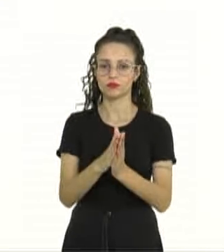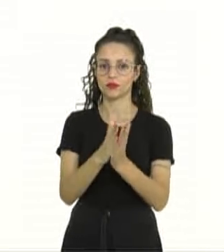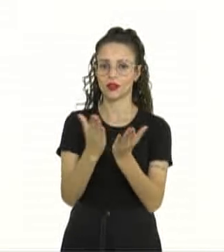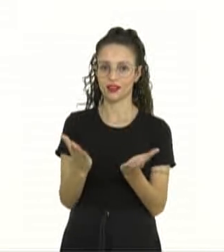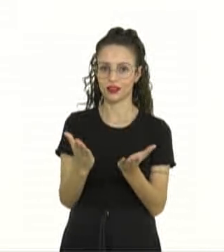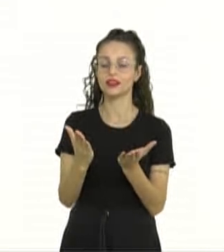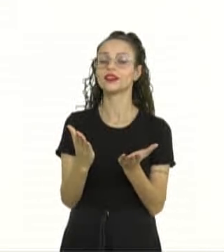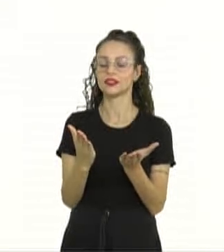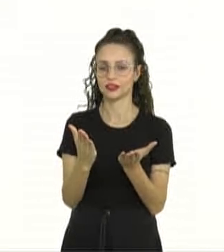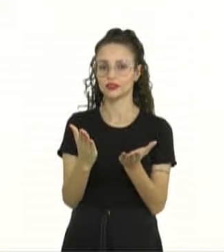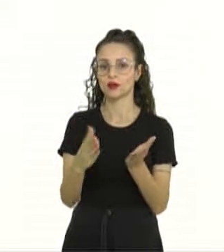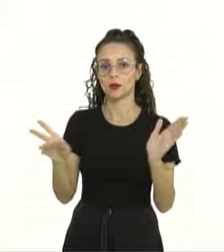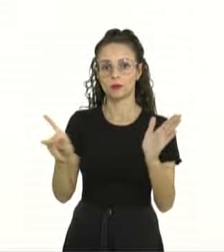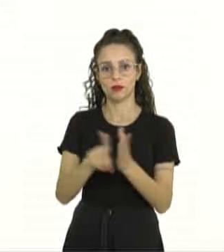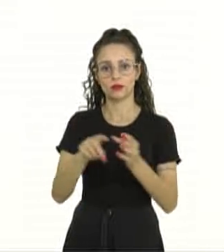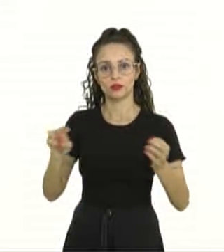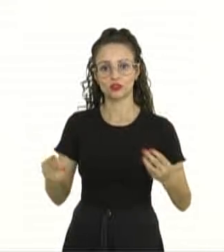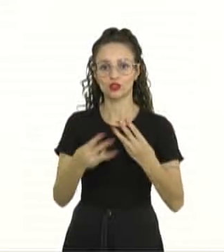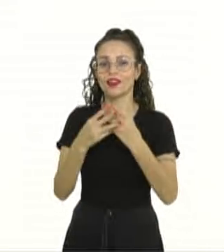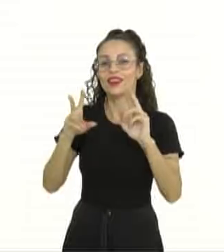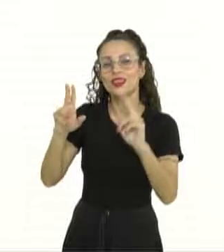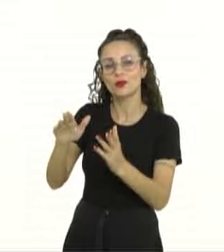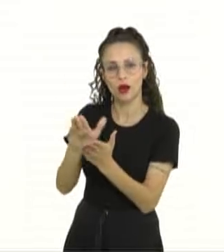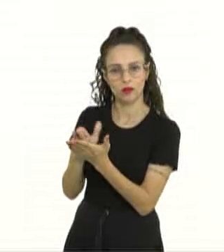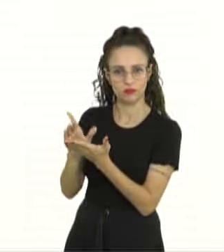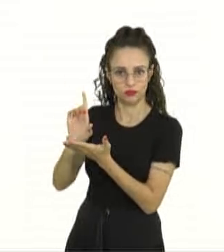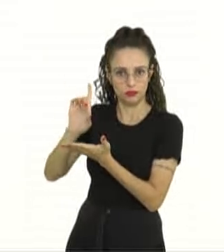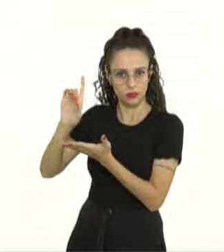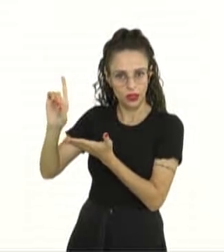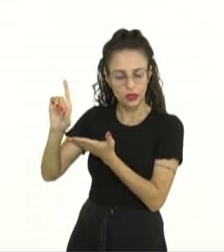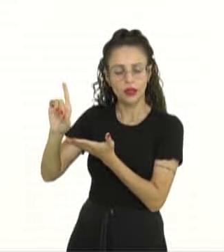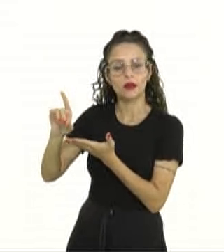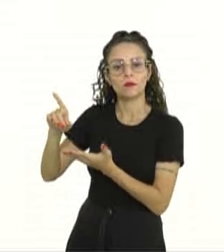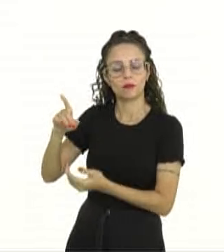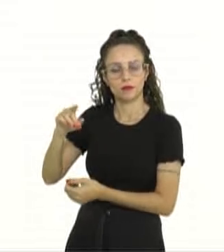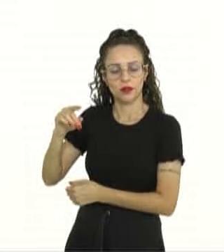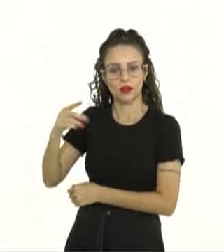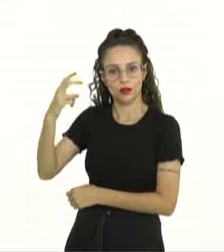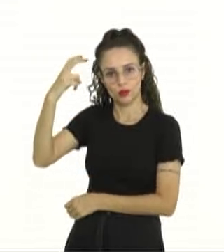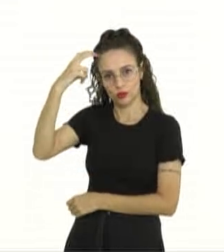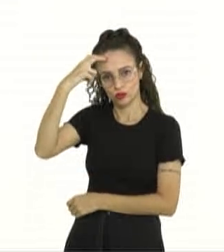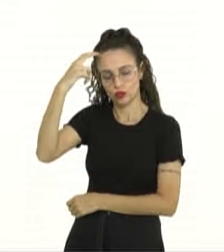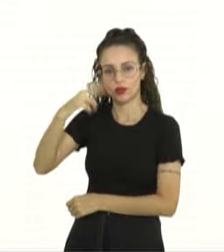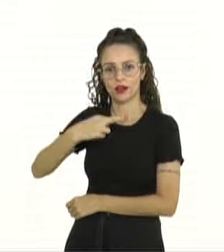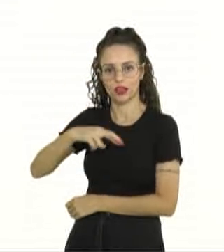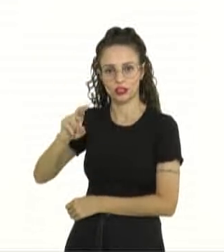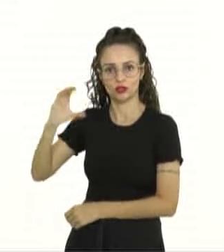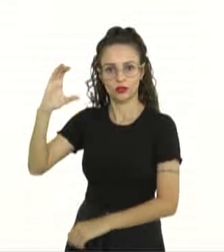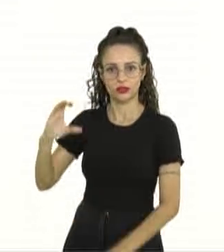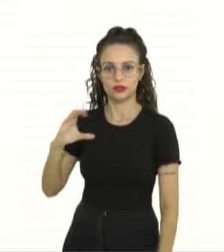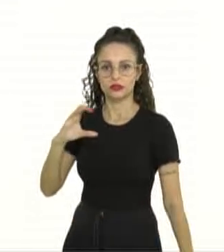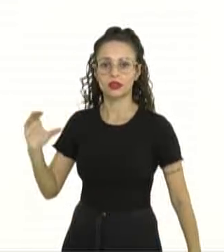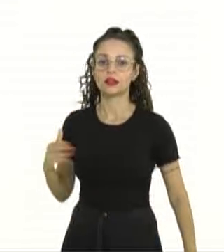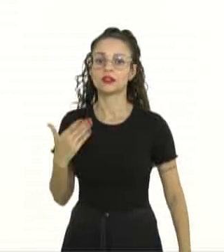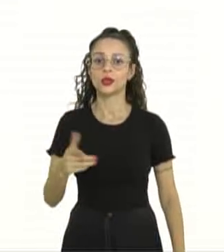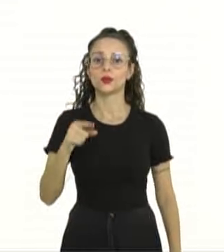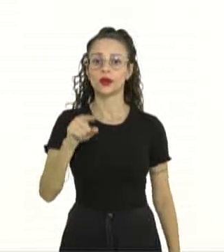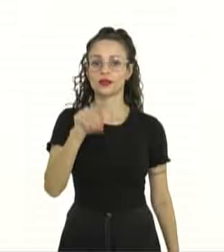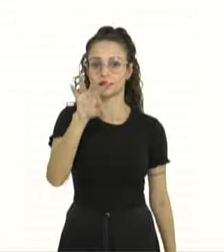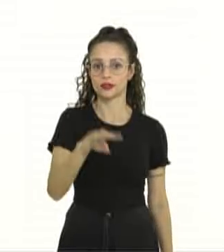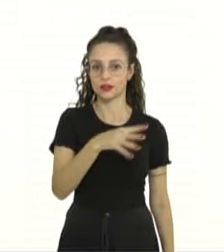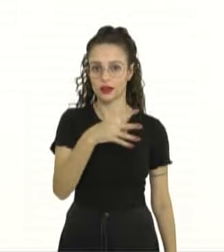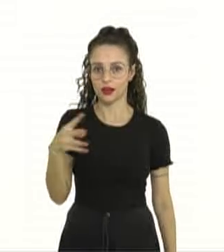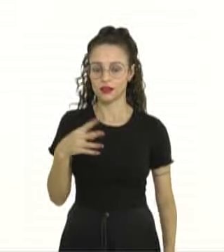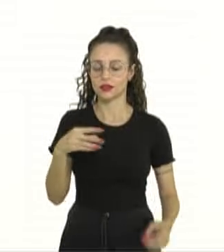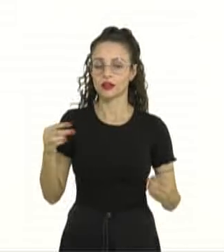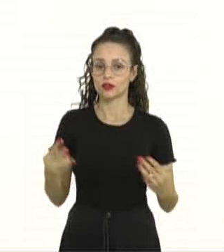livro sagrado do judaísmo, assim como temos a Bíblia na cultura, enfim, na religião cristã. No calendário